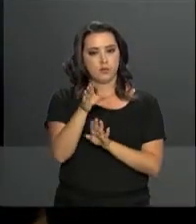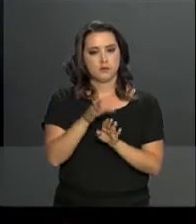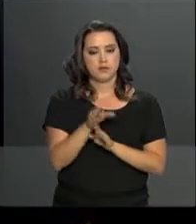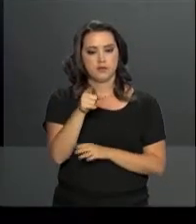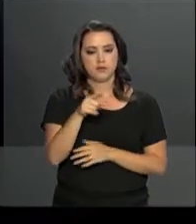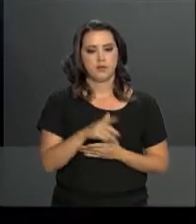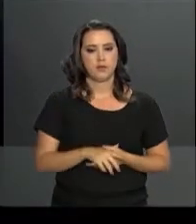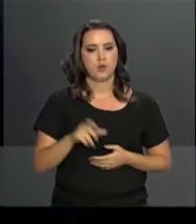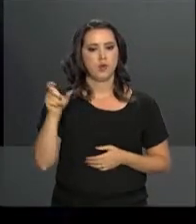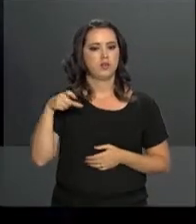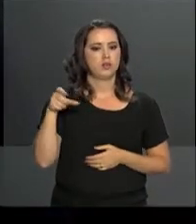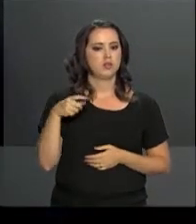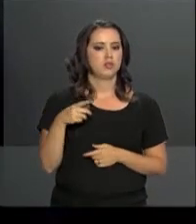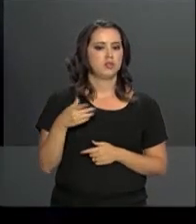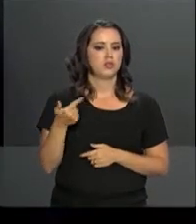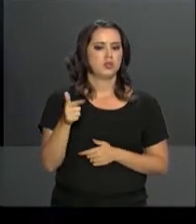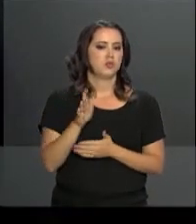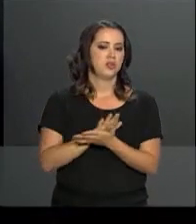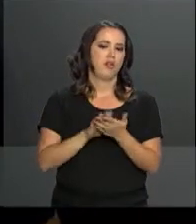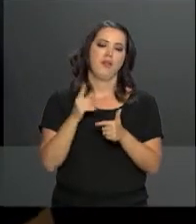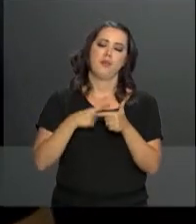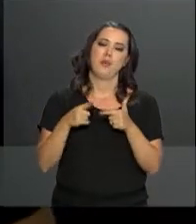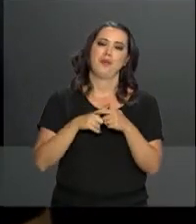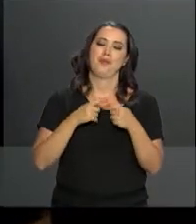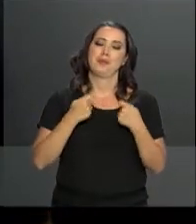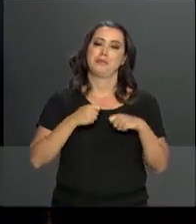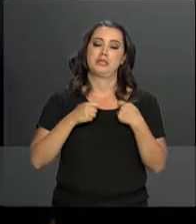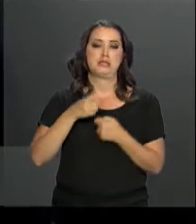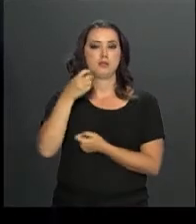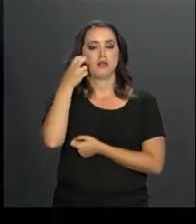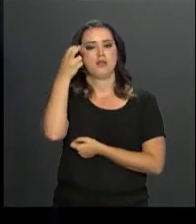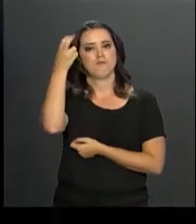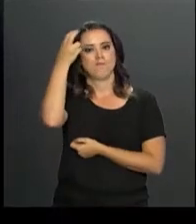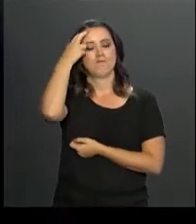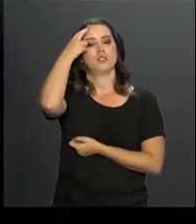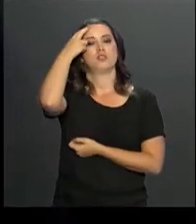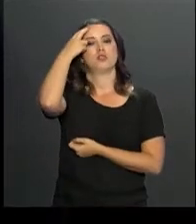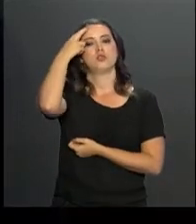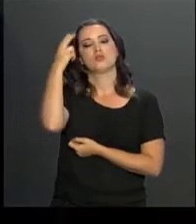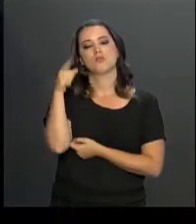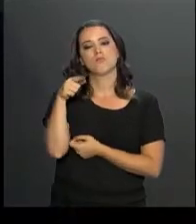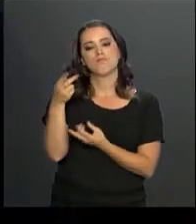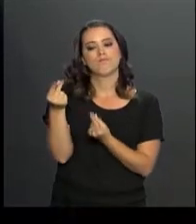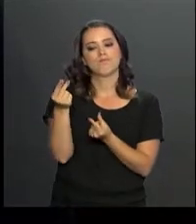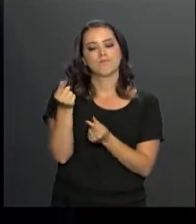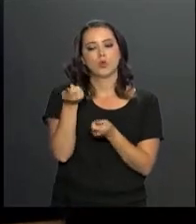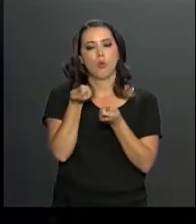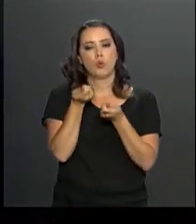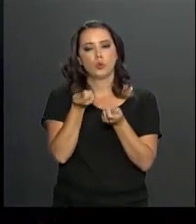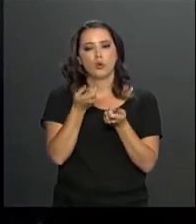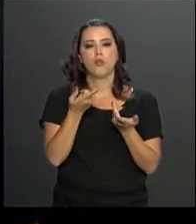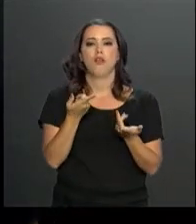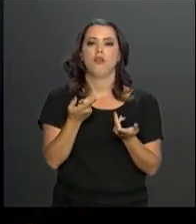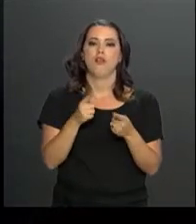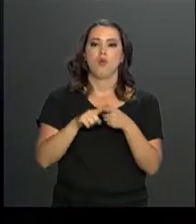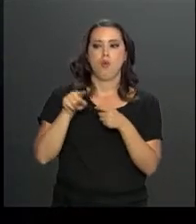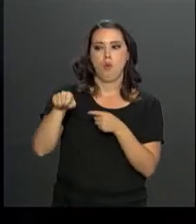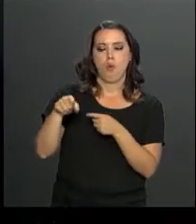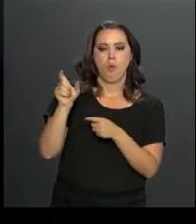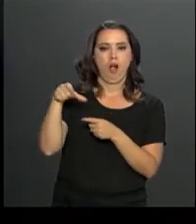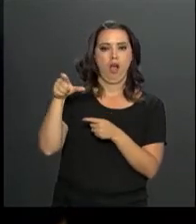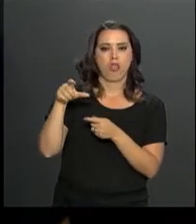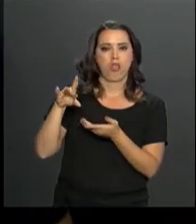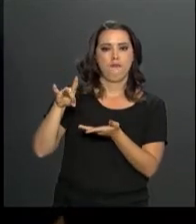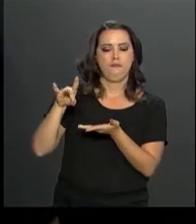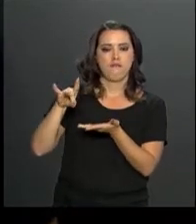crédito não é um vilão mas sem inteligência financeira sem conseguir lidar bem com ele pode sim se tornar um grande inimigo então por